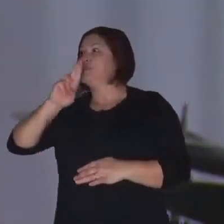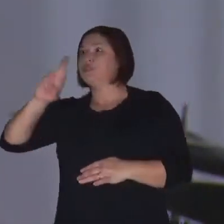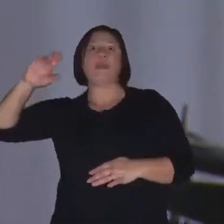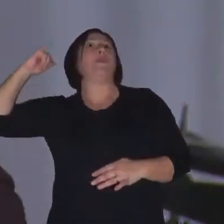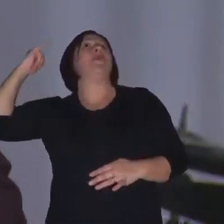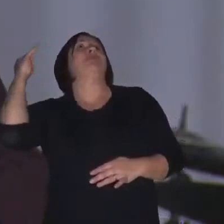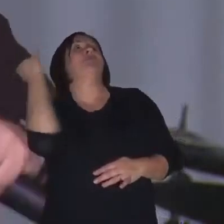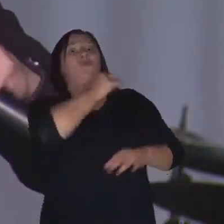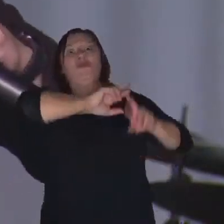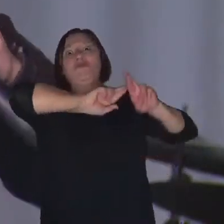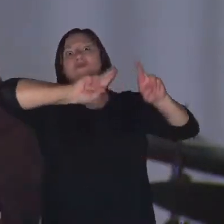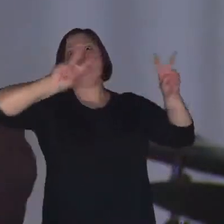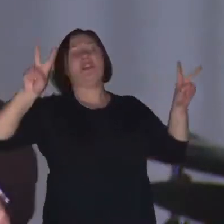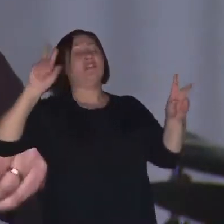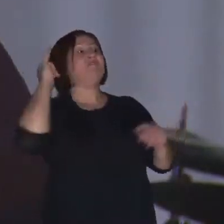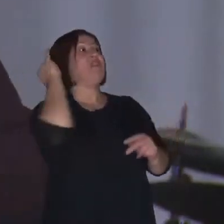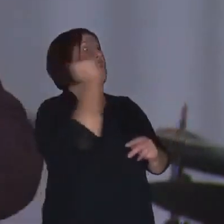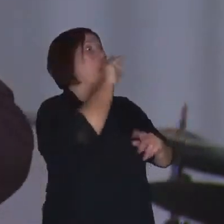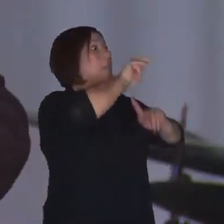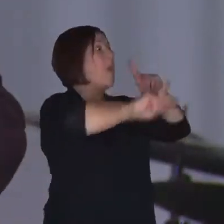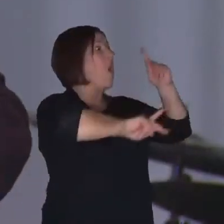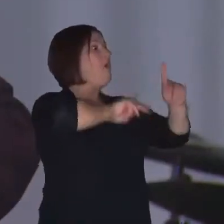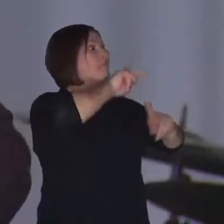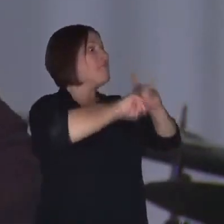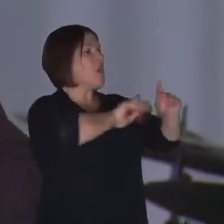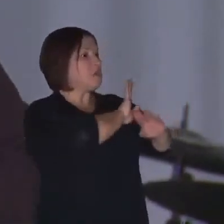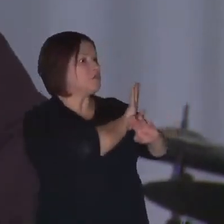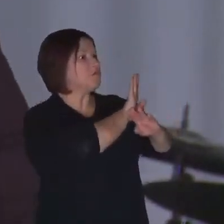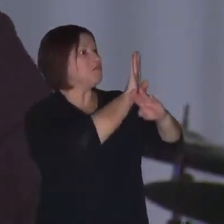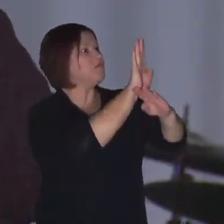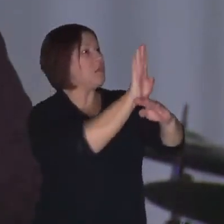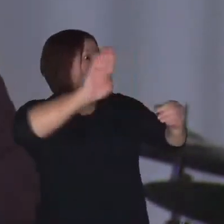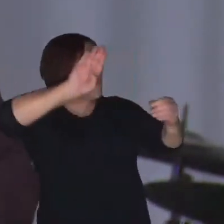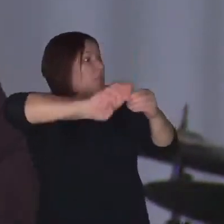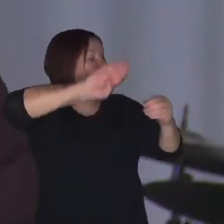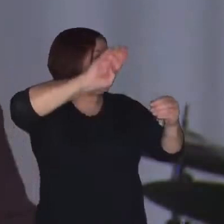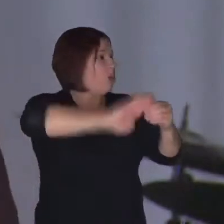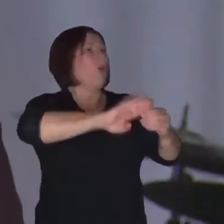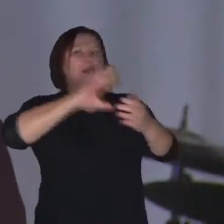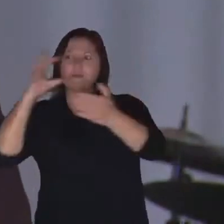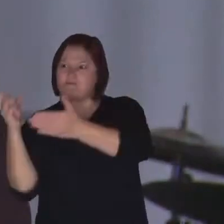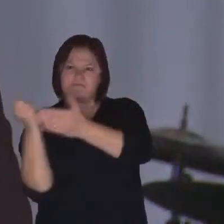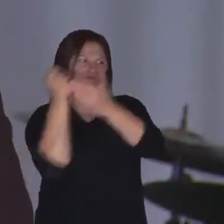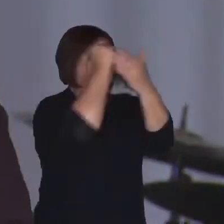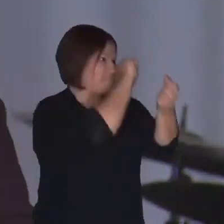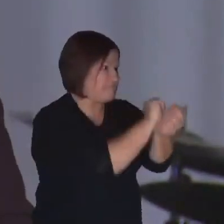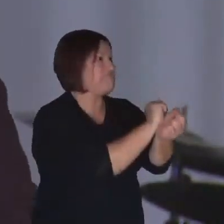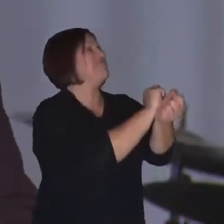Babilônia, para a qual eu os deportei, e orem em favor dela, porque a prosperidade de vocês